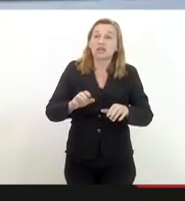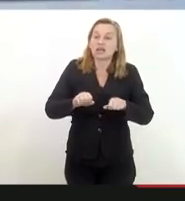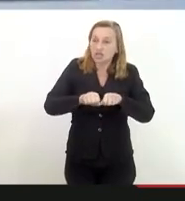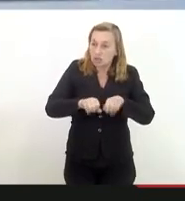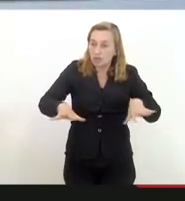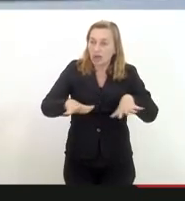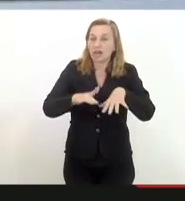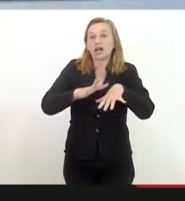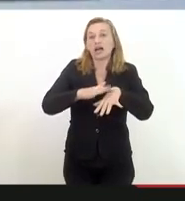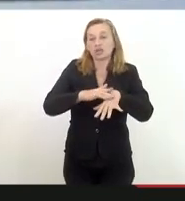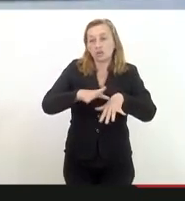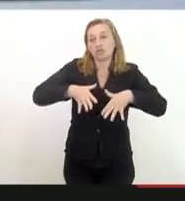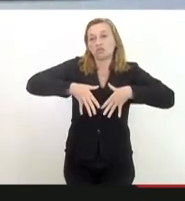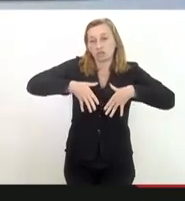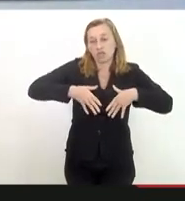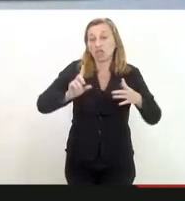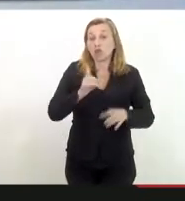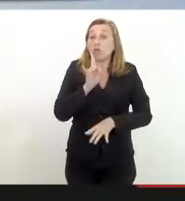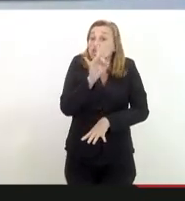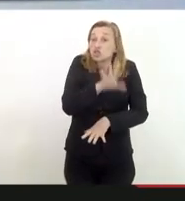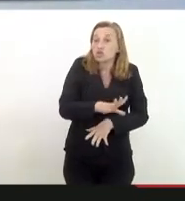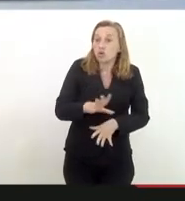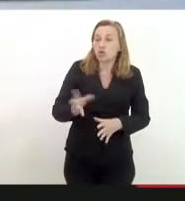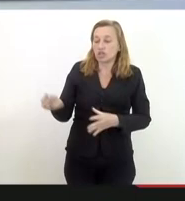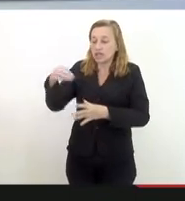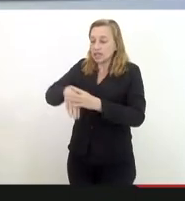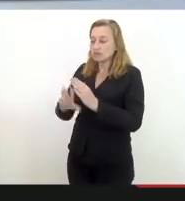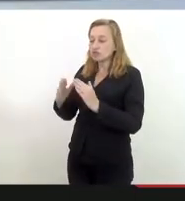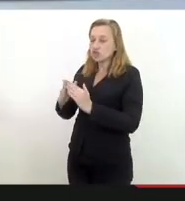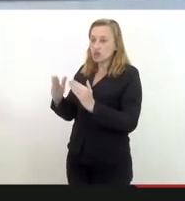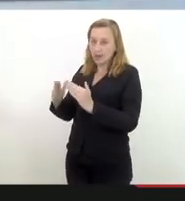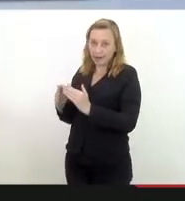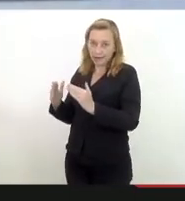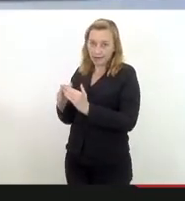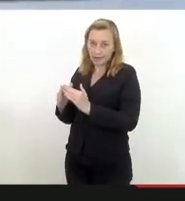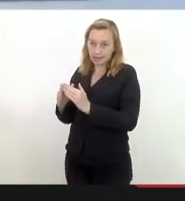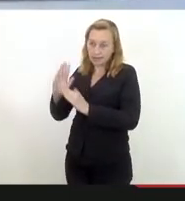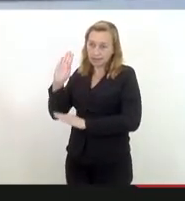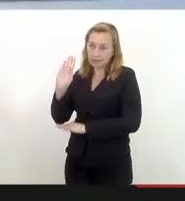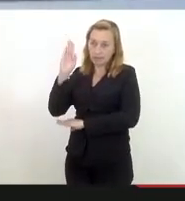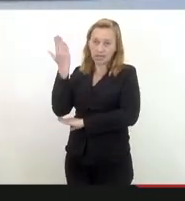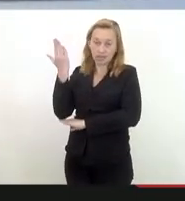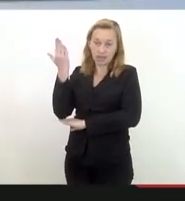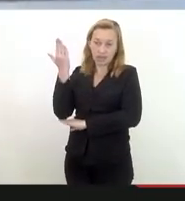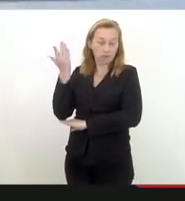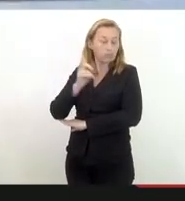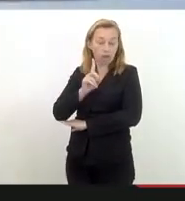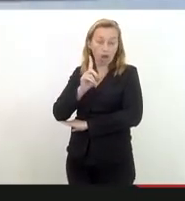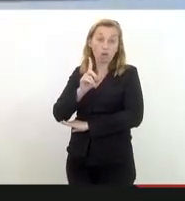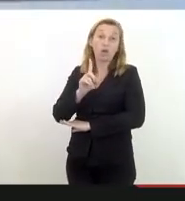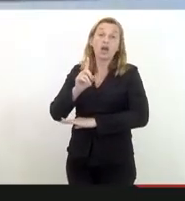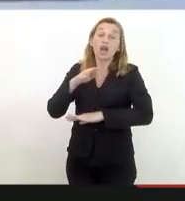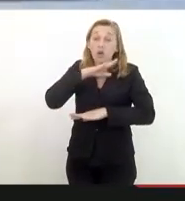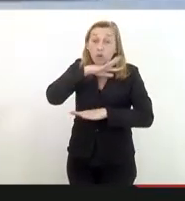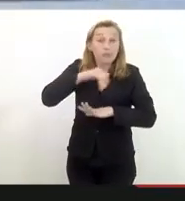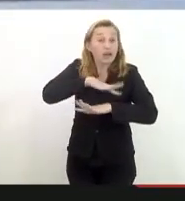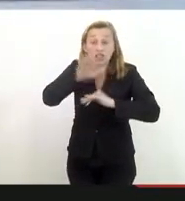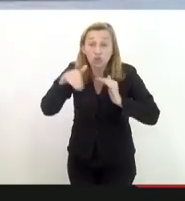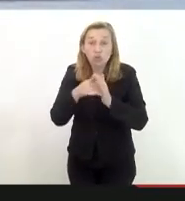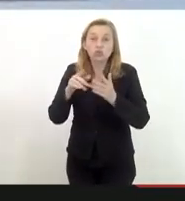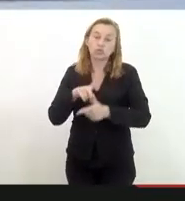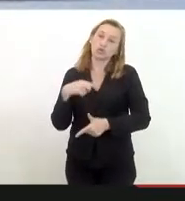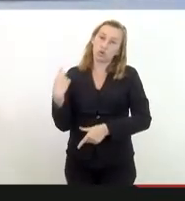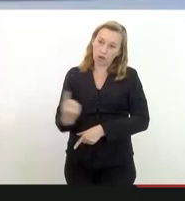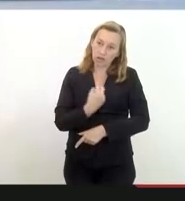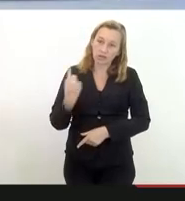quem está confinado num barraco de madeira. Ela é ruim para todos nós, para a cidade, para o estado